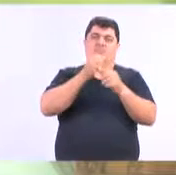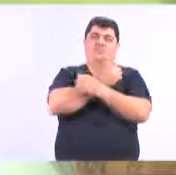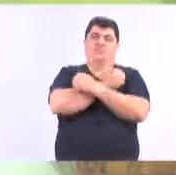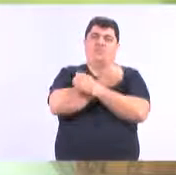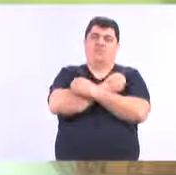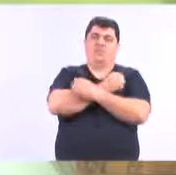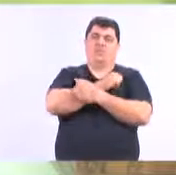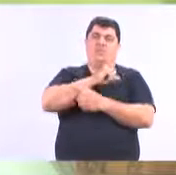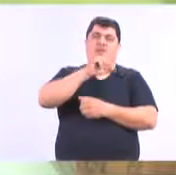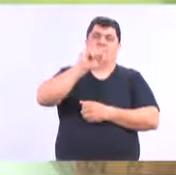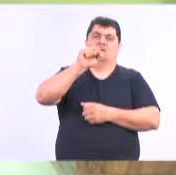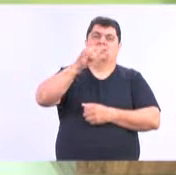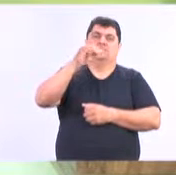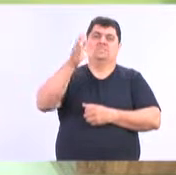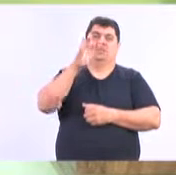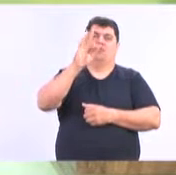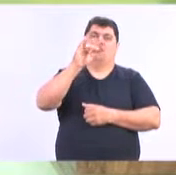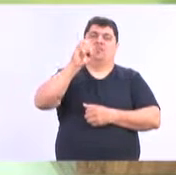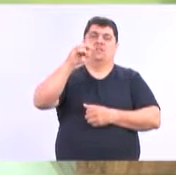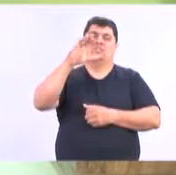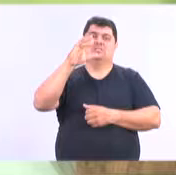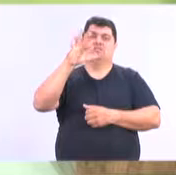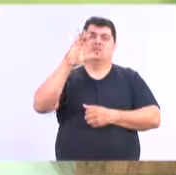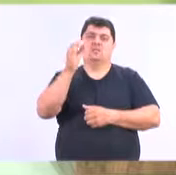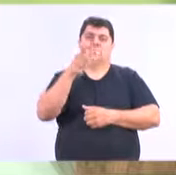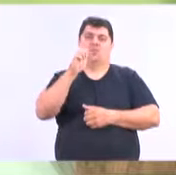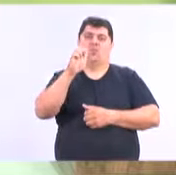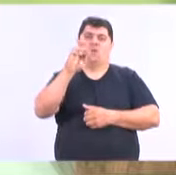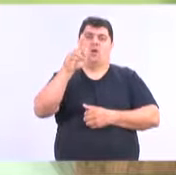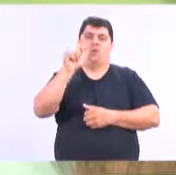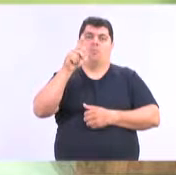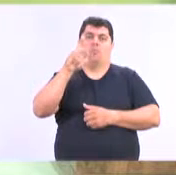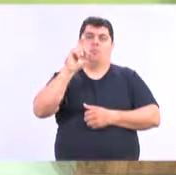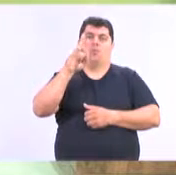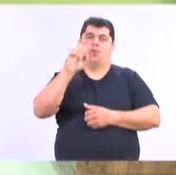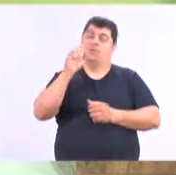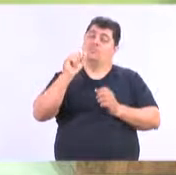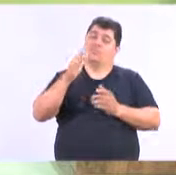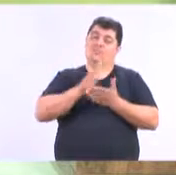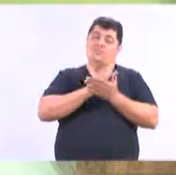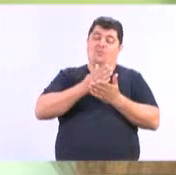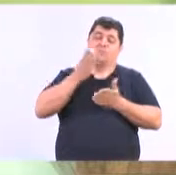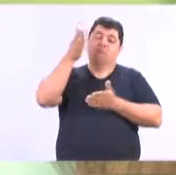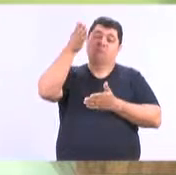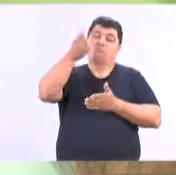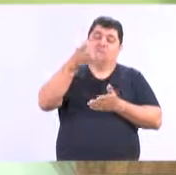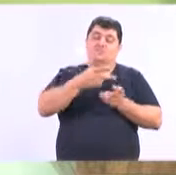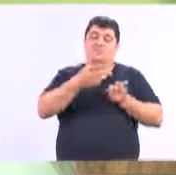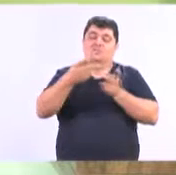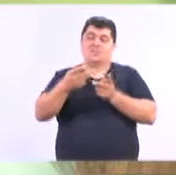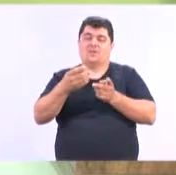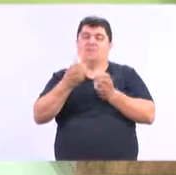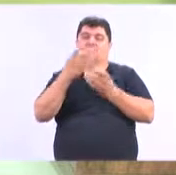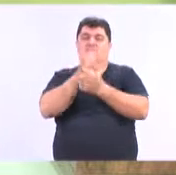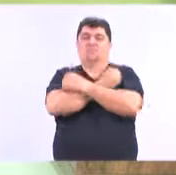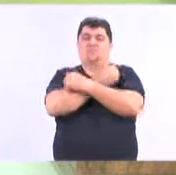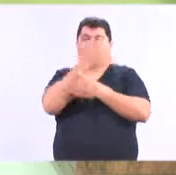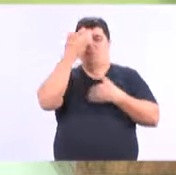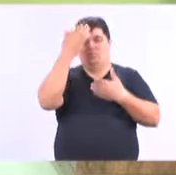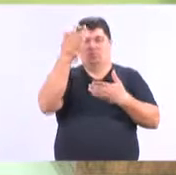Polo de São Francisco do Guaporé. Quem sabe um dia nós estejamos aí pessoalmente nesse polo. Então, um grande abraço para vocês. Muito obrigado